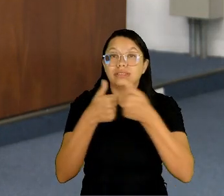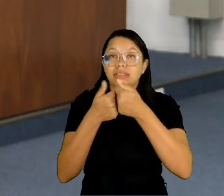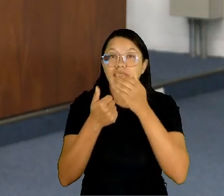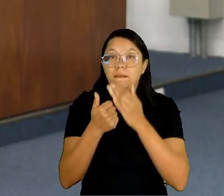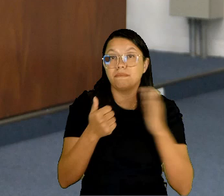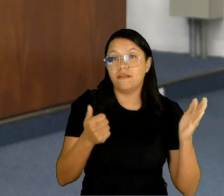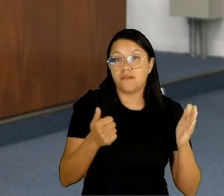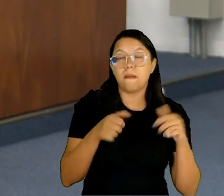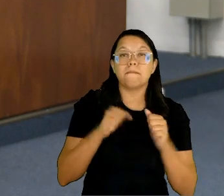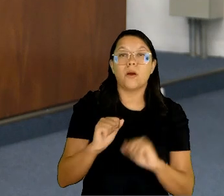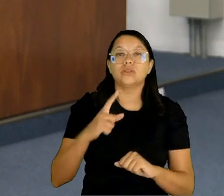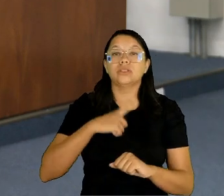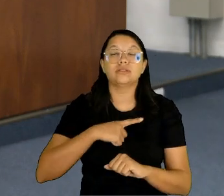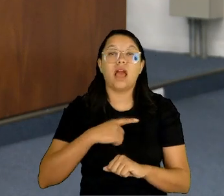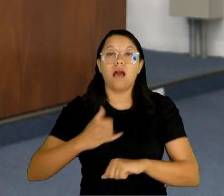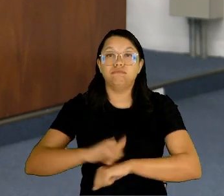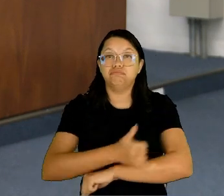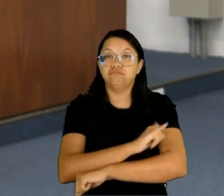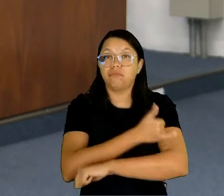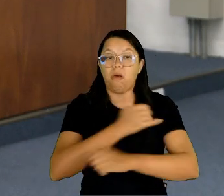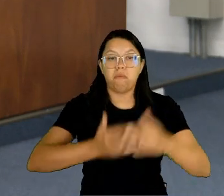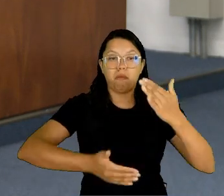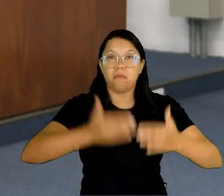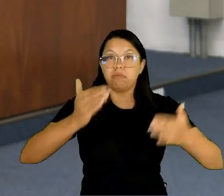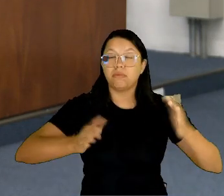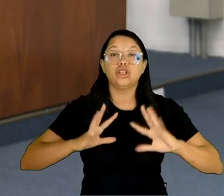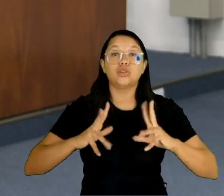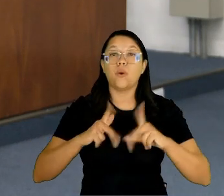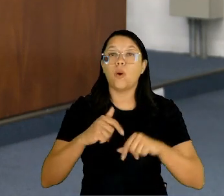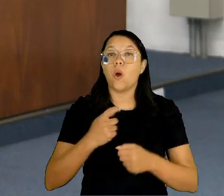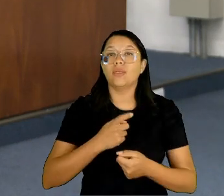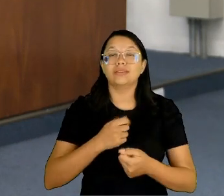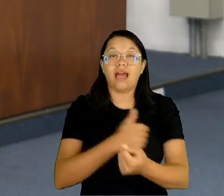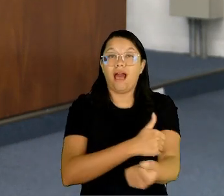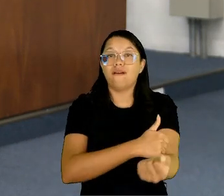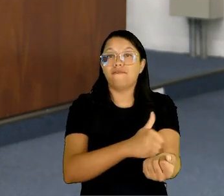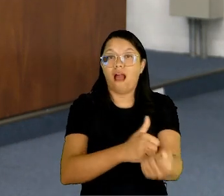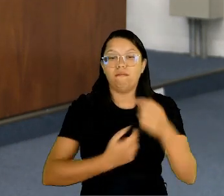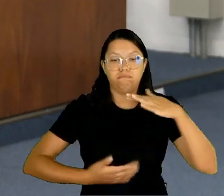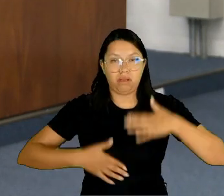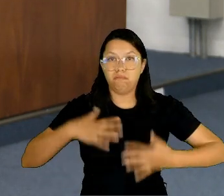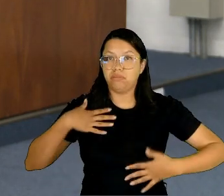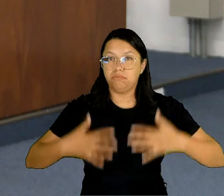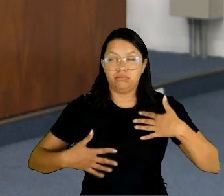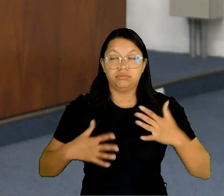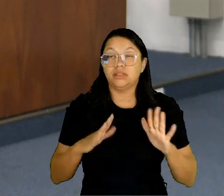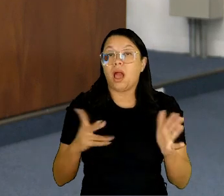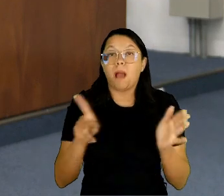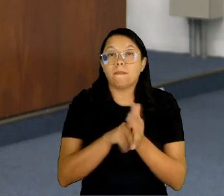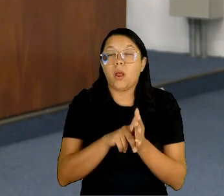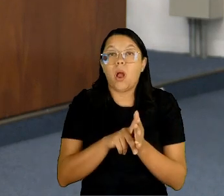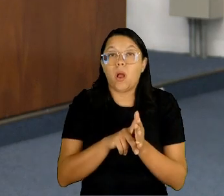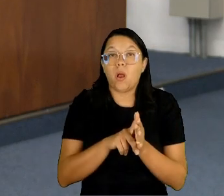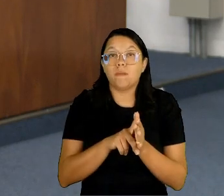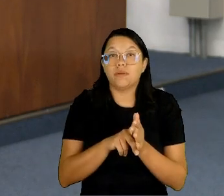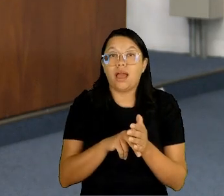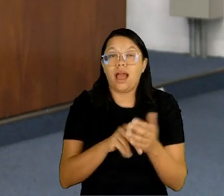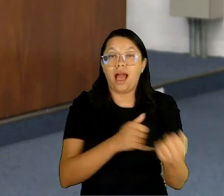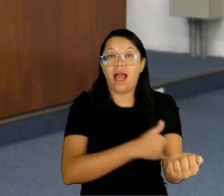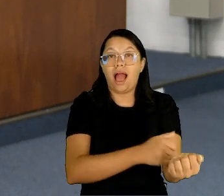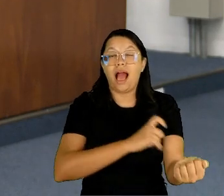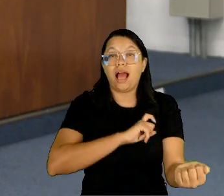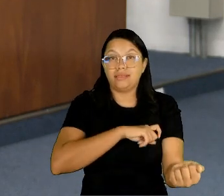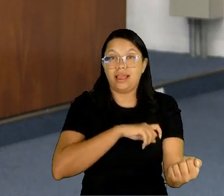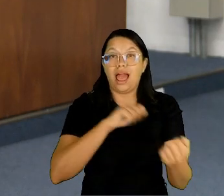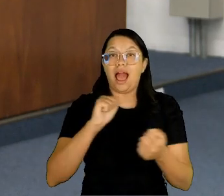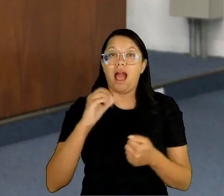sistema periférico. Também pode ter placa aterosclerótica em todas as artérias do nosso corpo. Então, a própria artéria